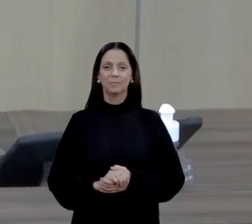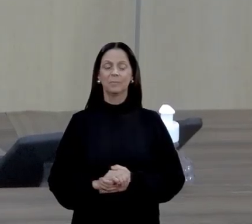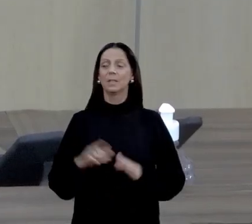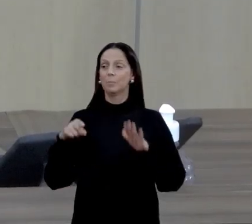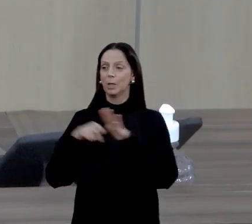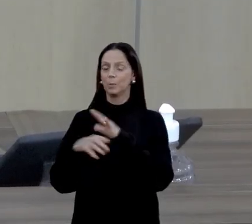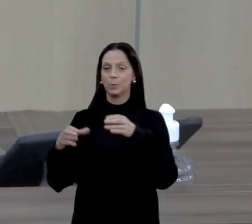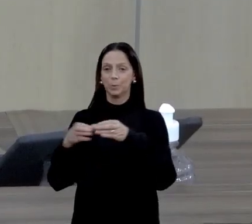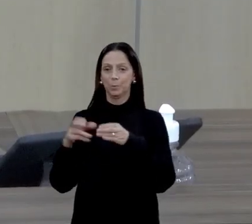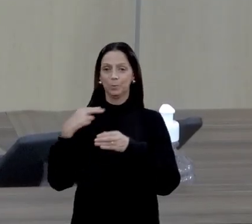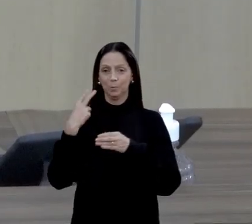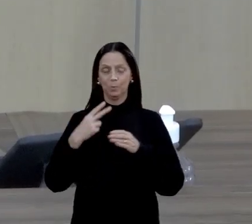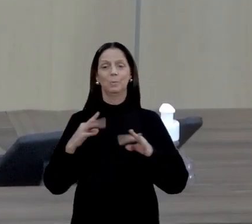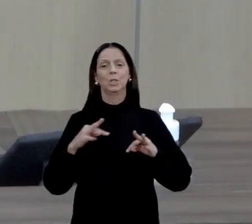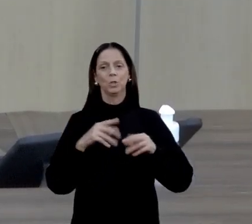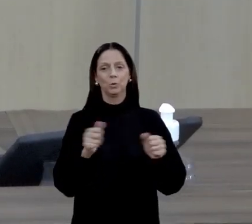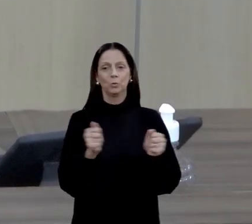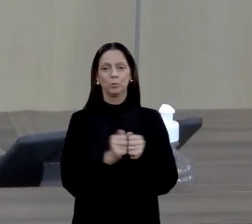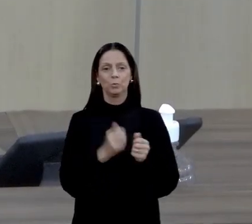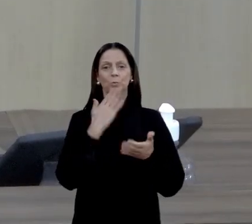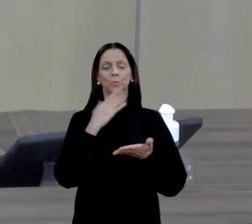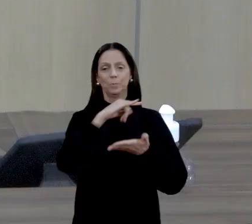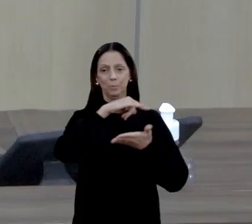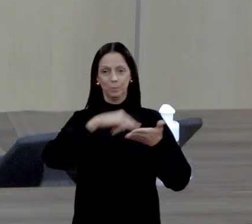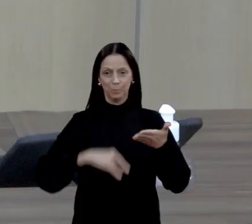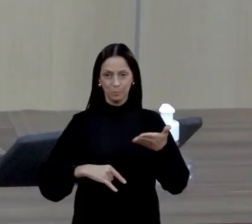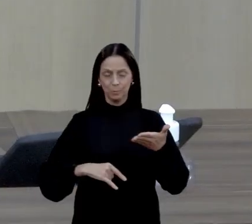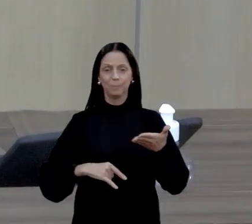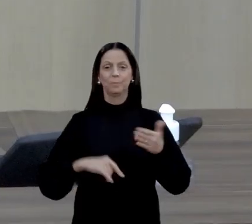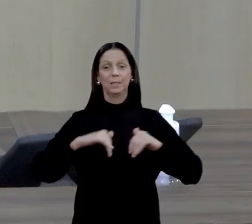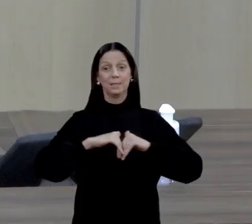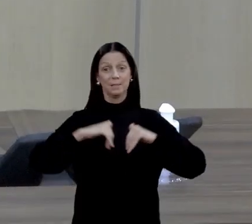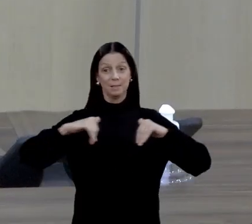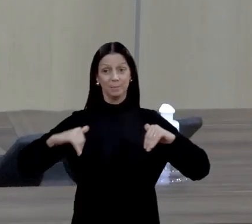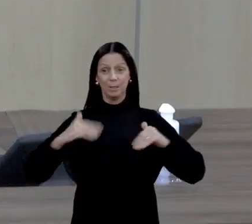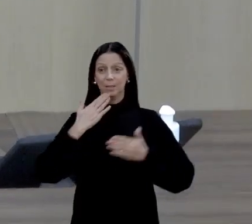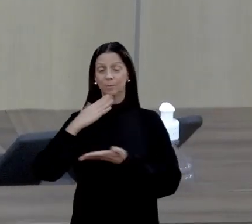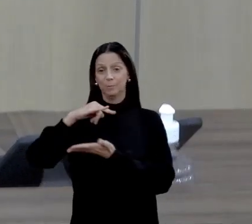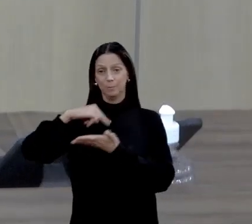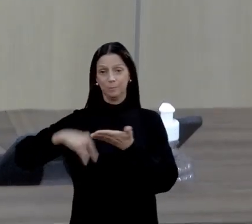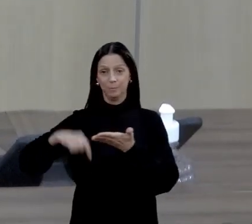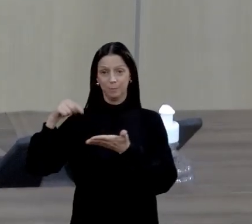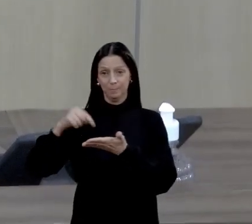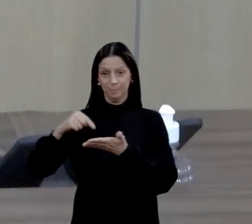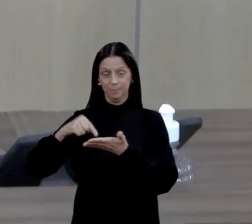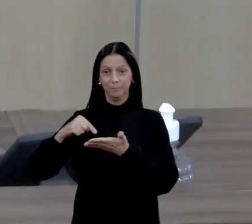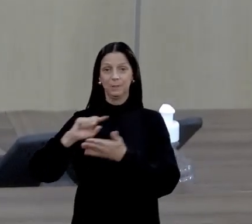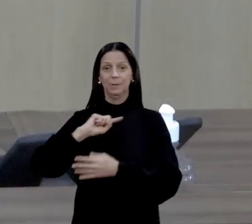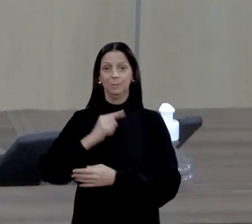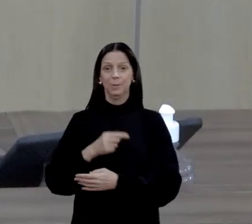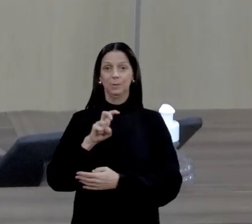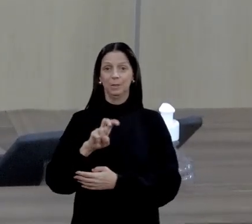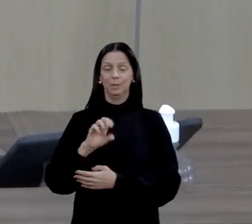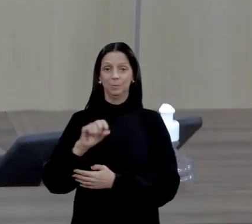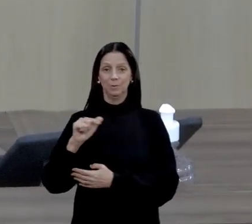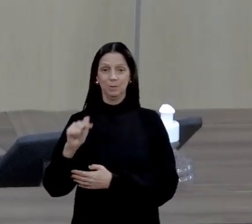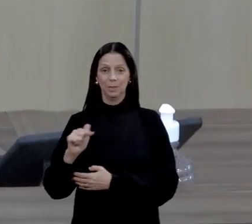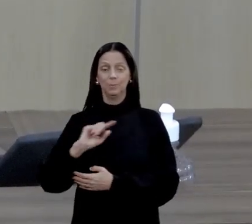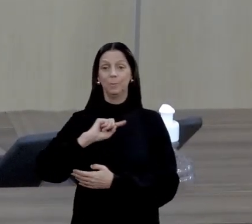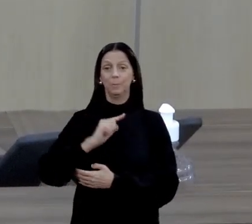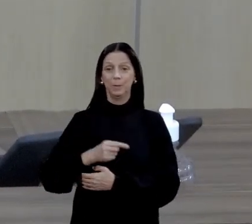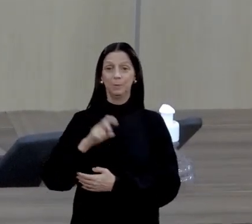Consulta o plenário para votação englobada dos requerimentos constantes da ordem do dia, exceto os requerimentos 1507